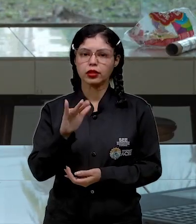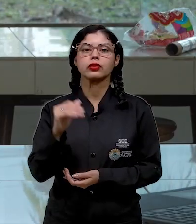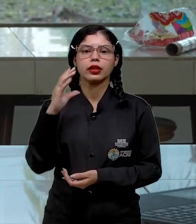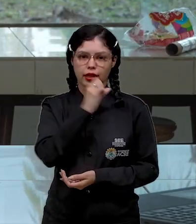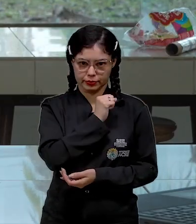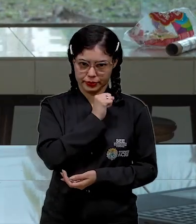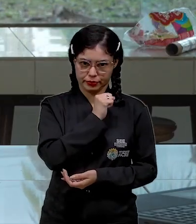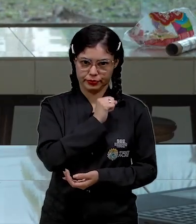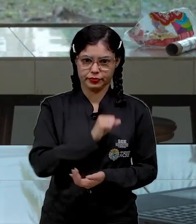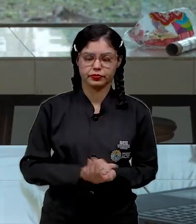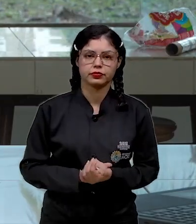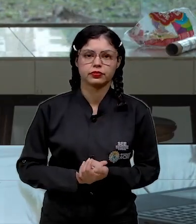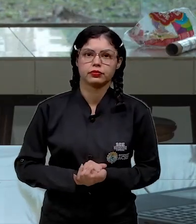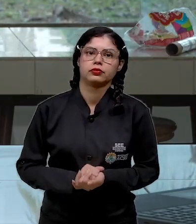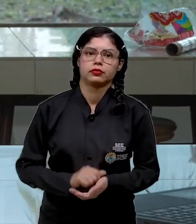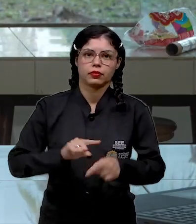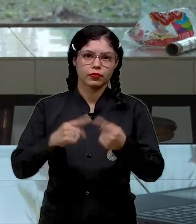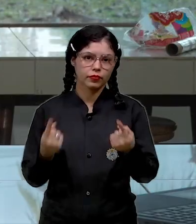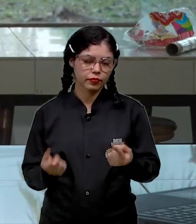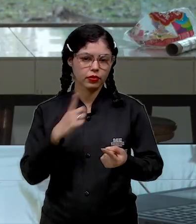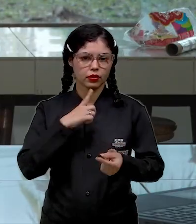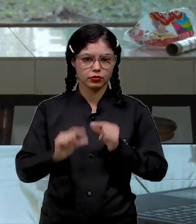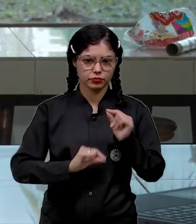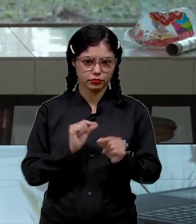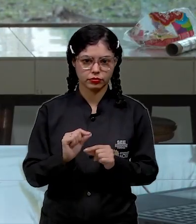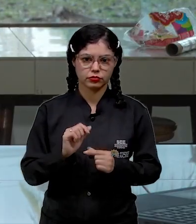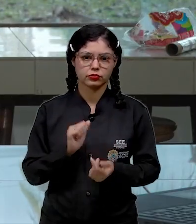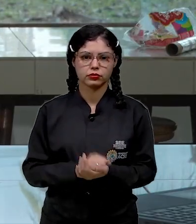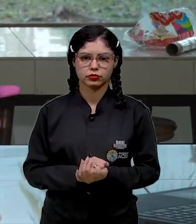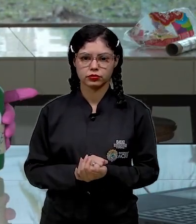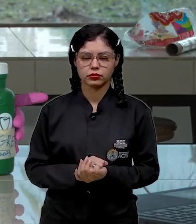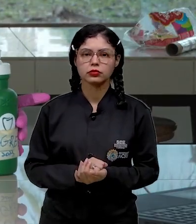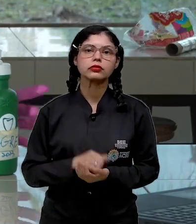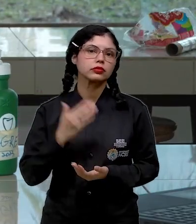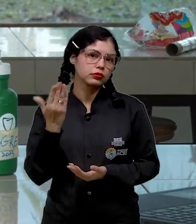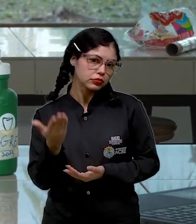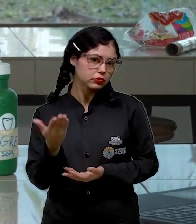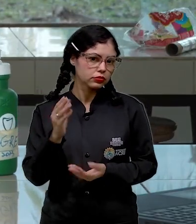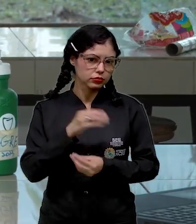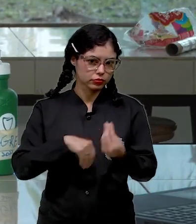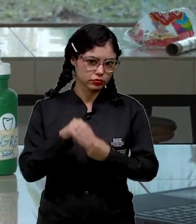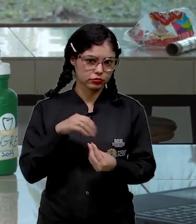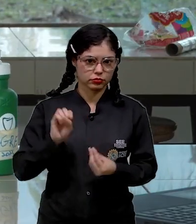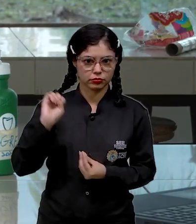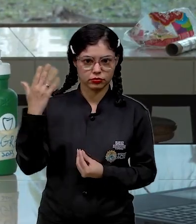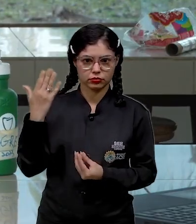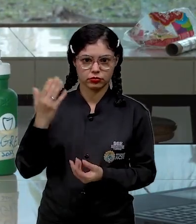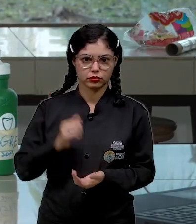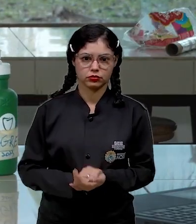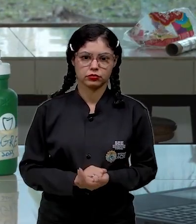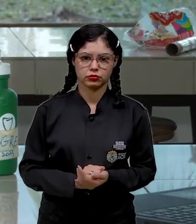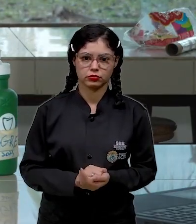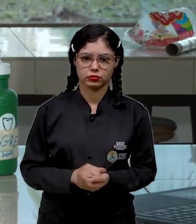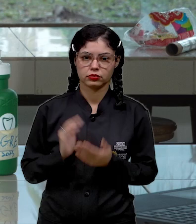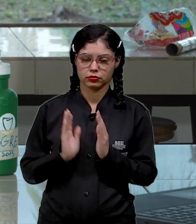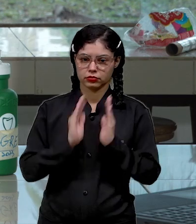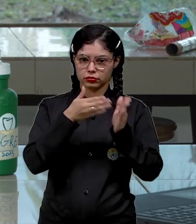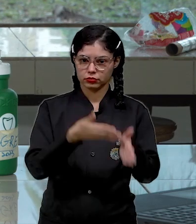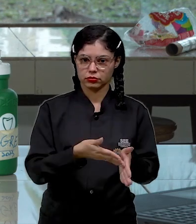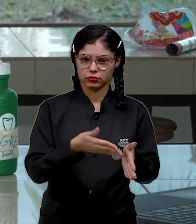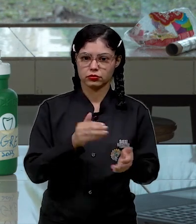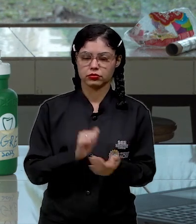muito mais rápida. Porém, a gente tem o quê? A gente vai ter aqui, ó, essa reação acontecendo. E para que a gente chegue no